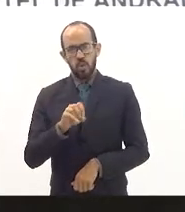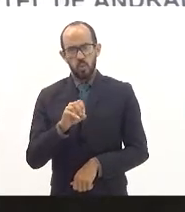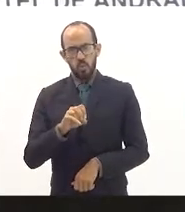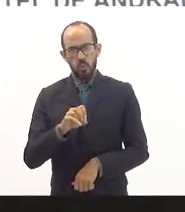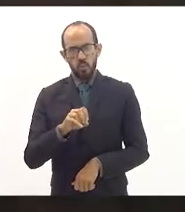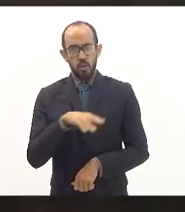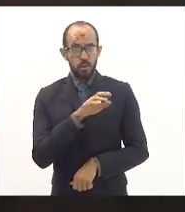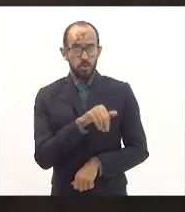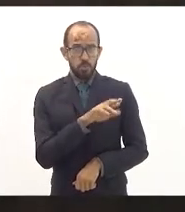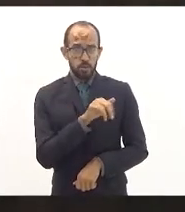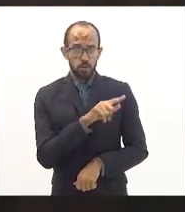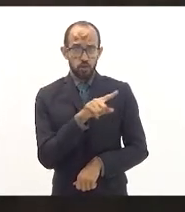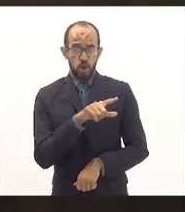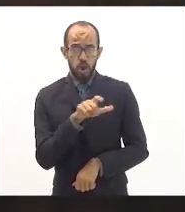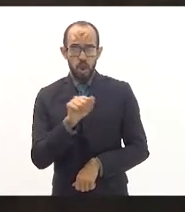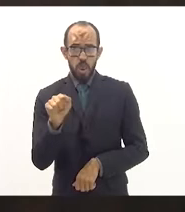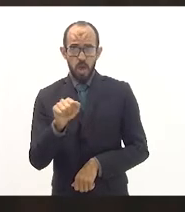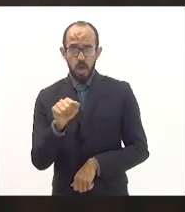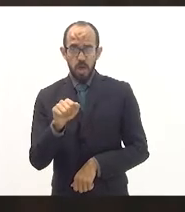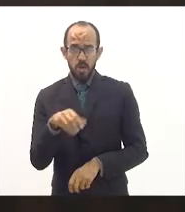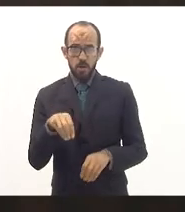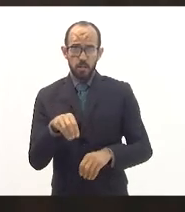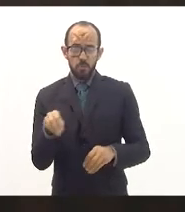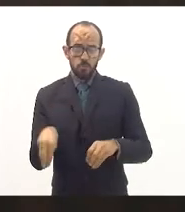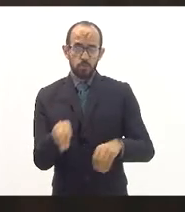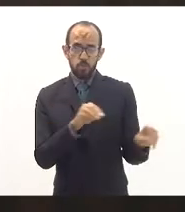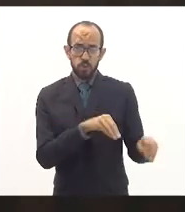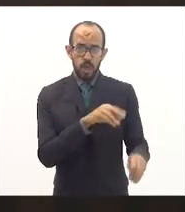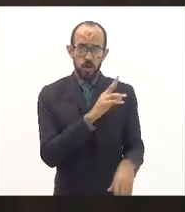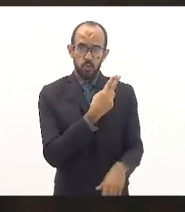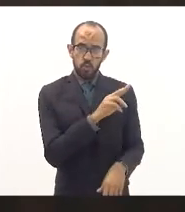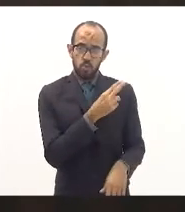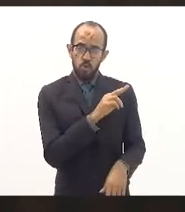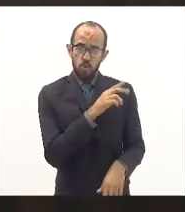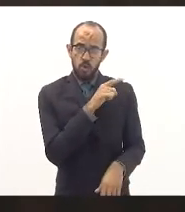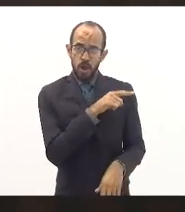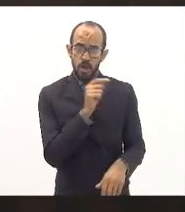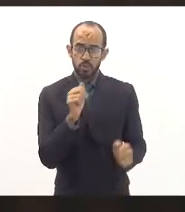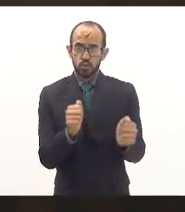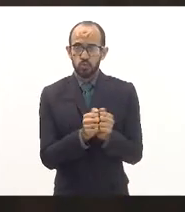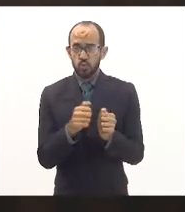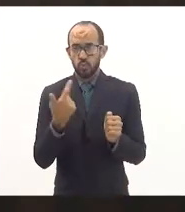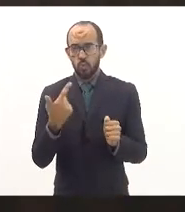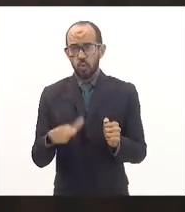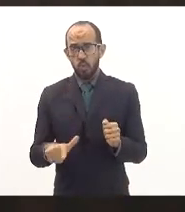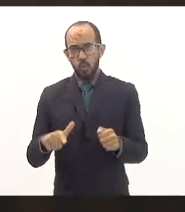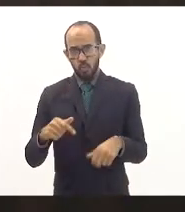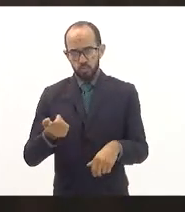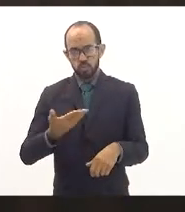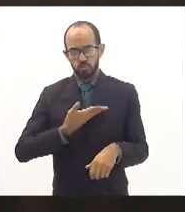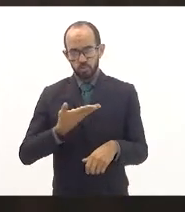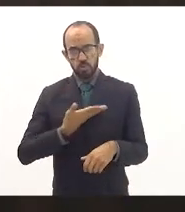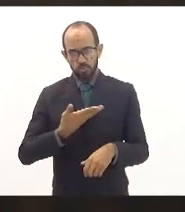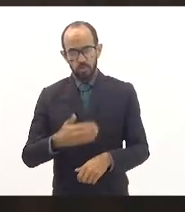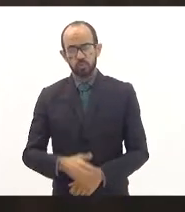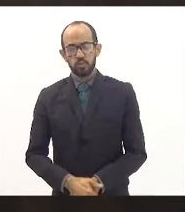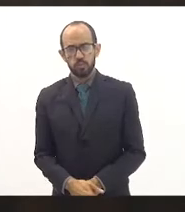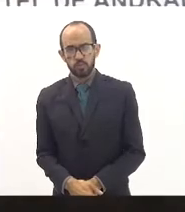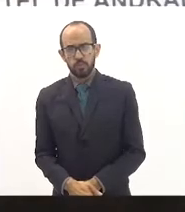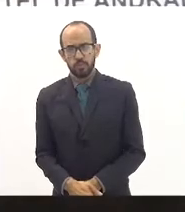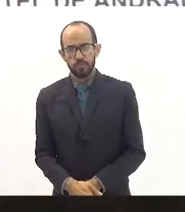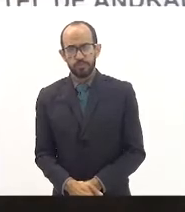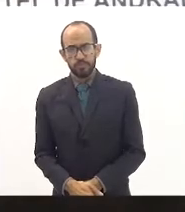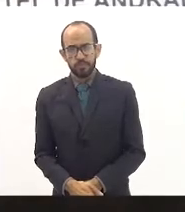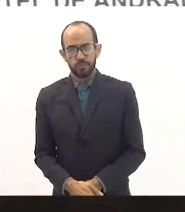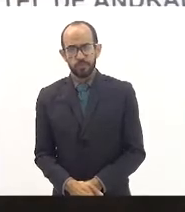famílias exilaram-se no Uruguai, ao lado de tantos outros compatriotas. O